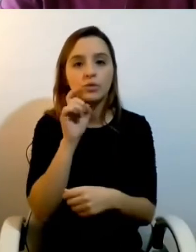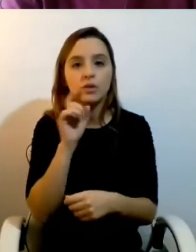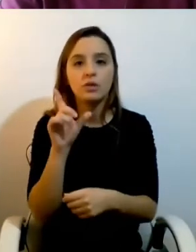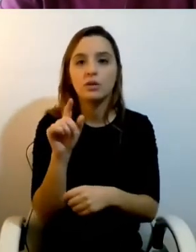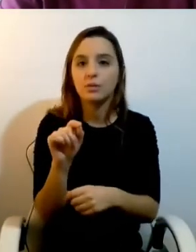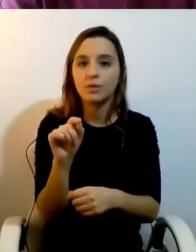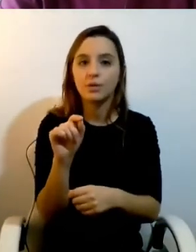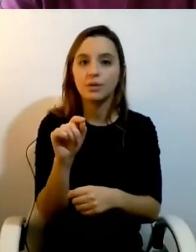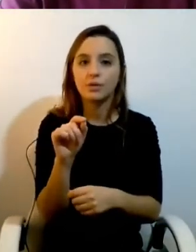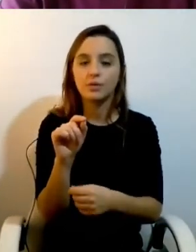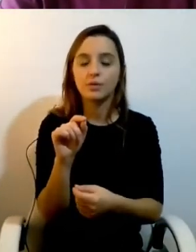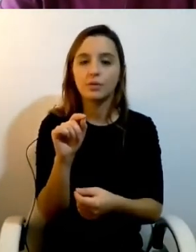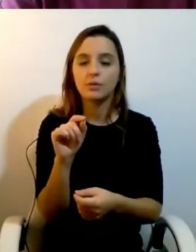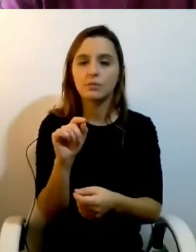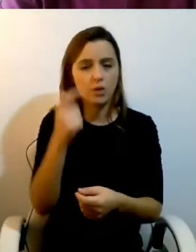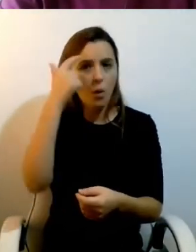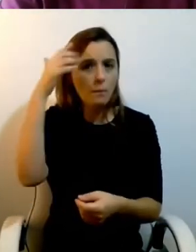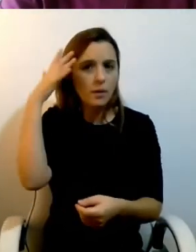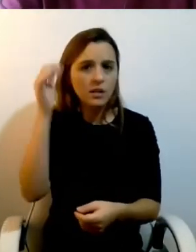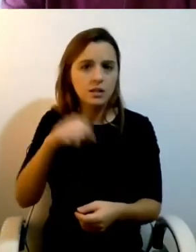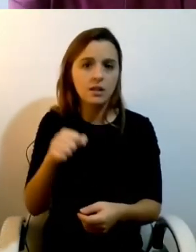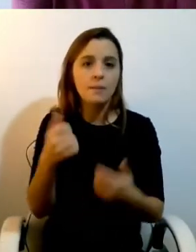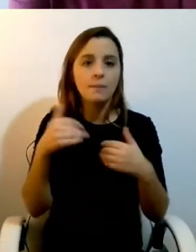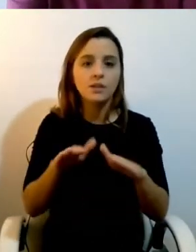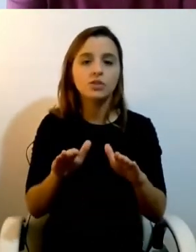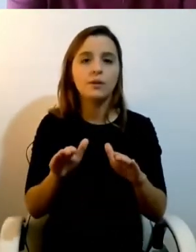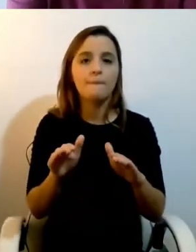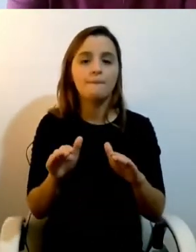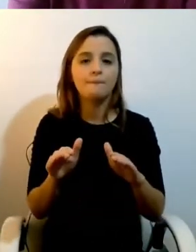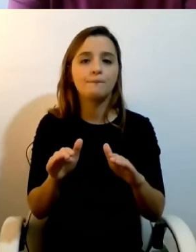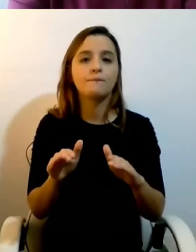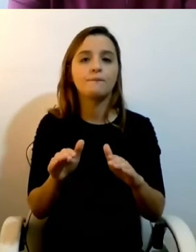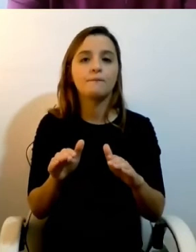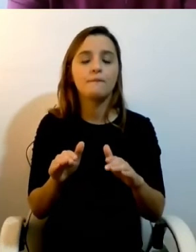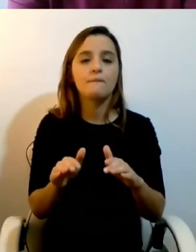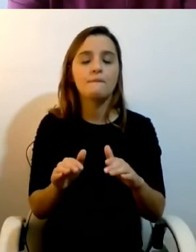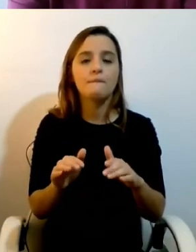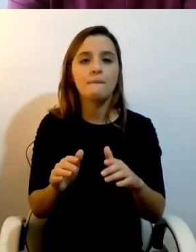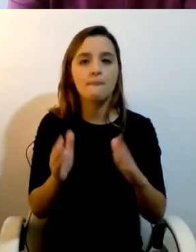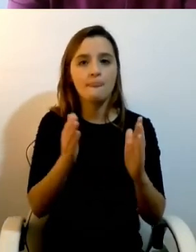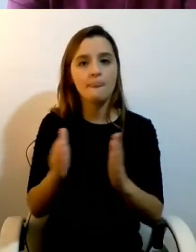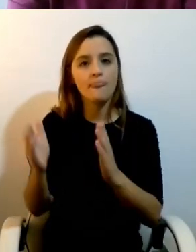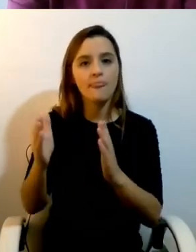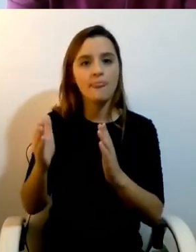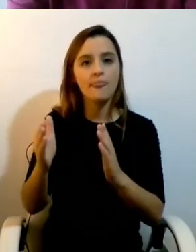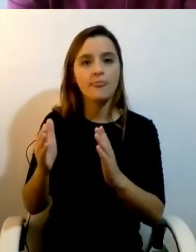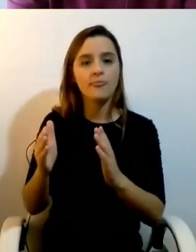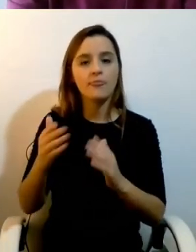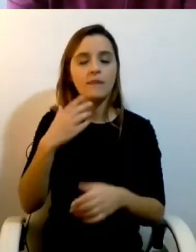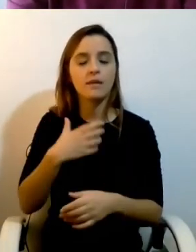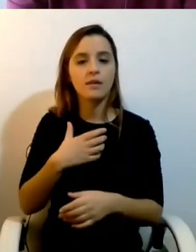absolutamente compreensíveis, mas que ainda assim uma parte significativa se manteve em funcionamento, e isto